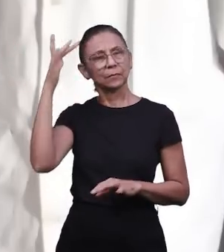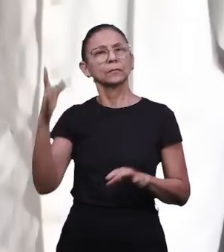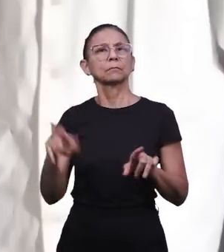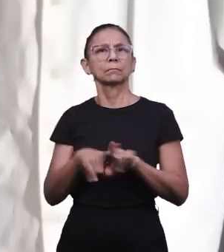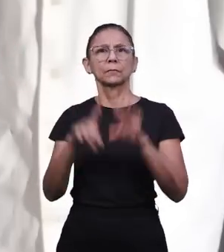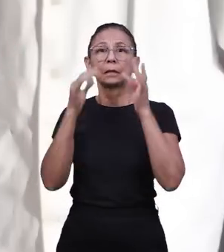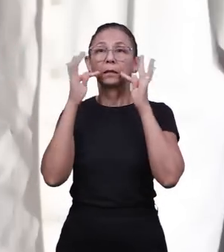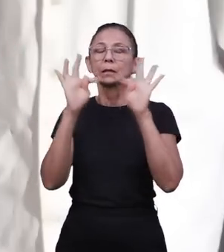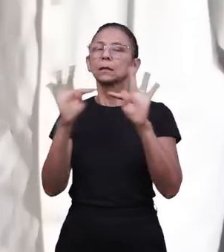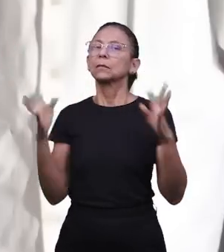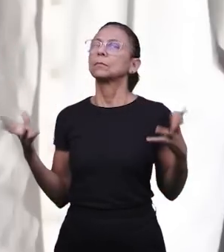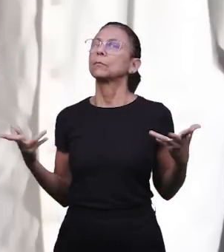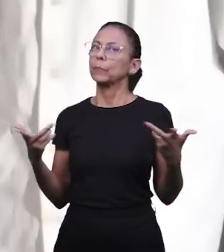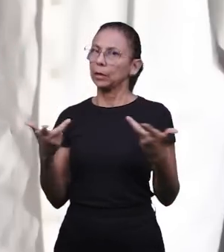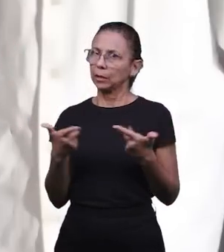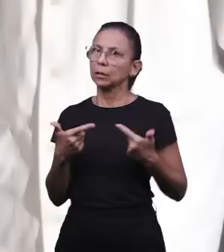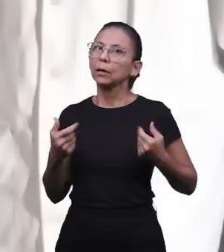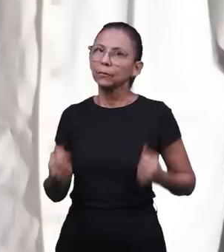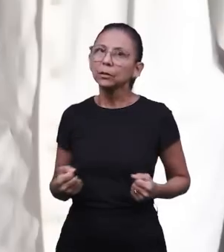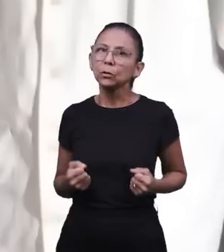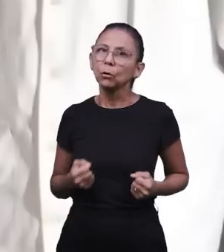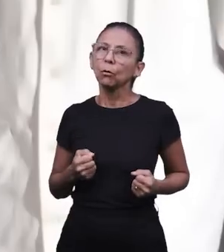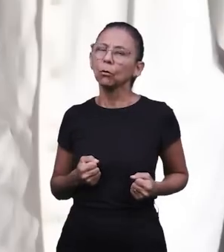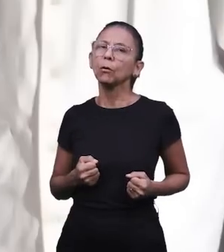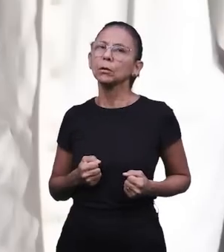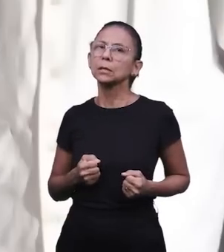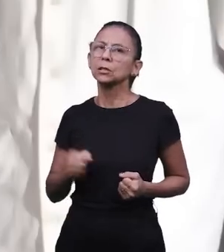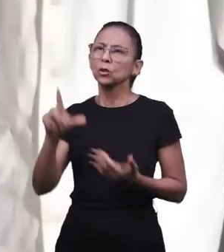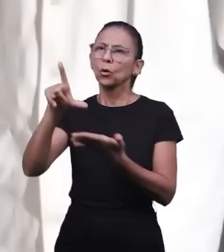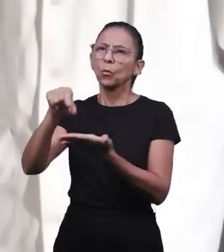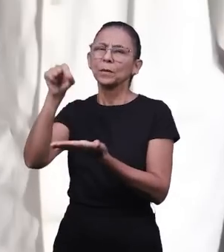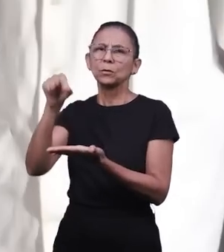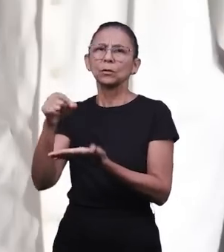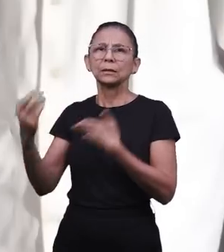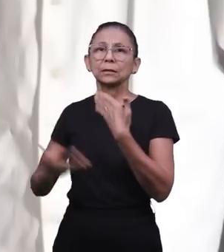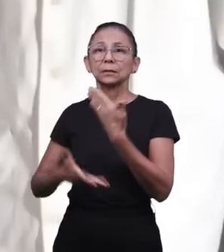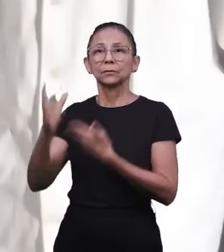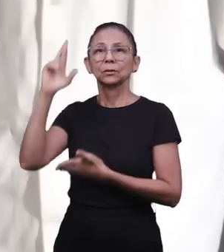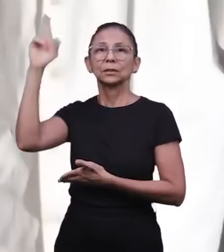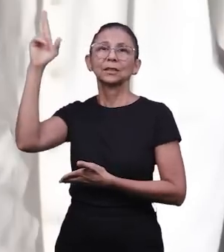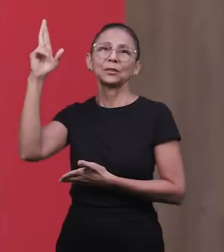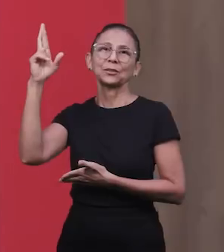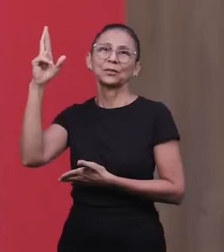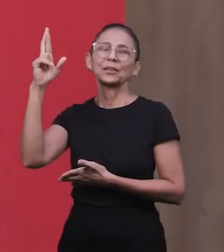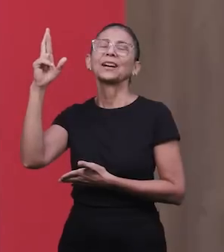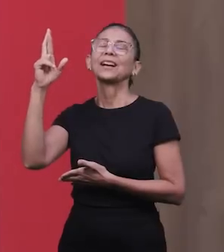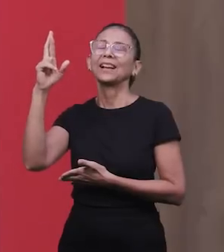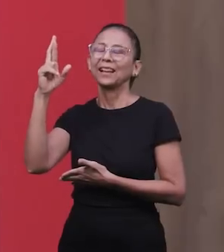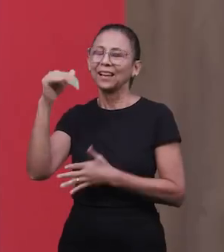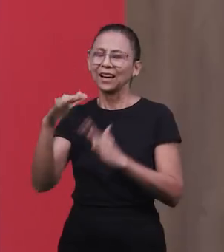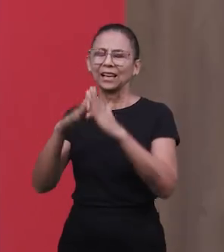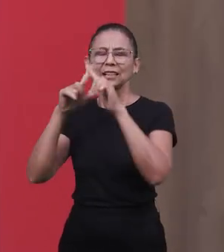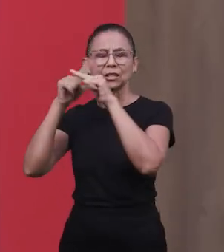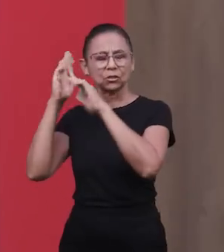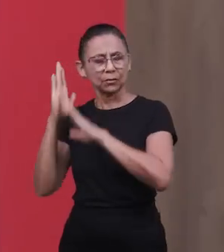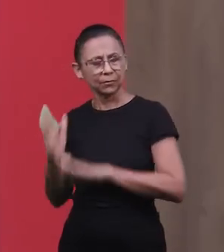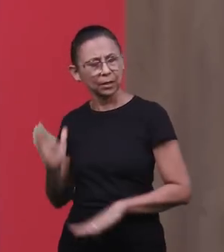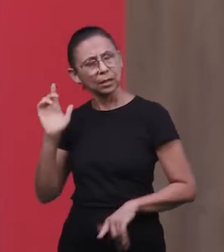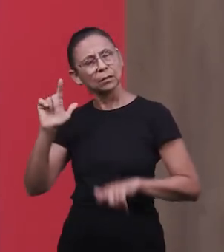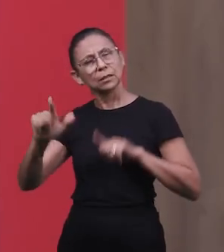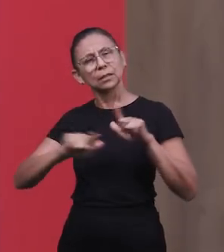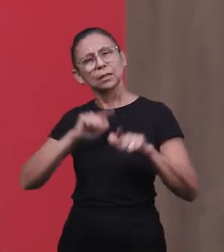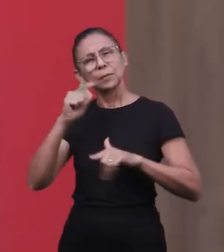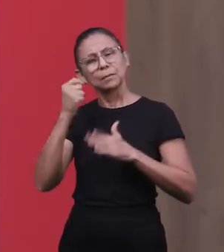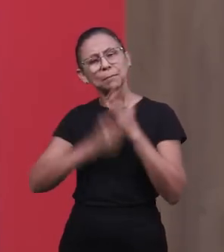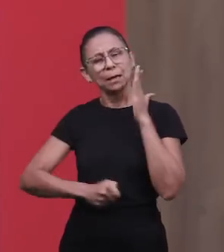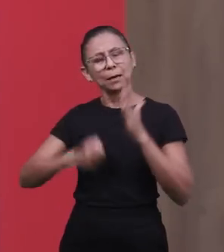um testemunho maravilhoso de uma tomada de decisão em servir ao Senhor nesta obra. E a Igreja Fiel ao Senhor está